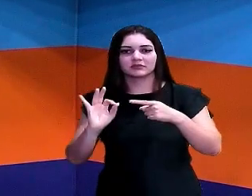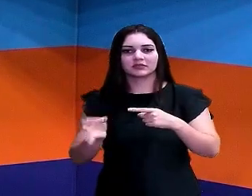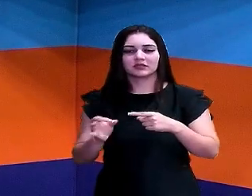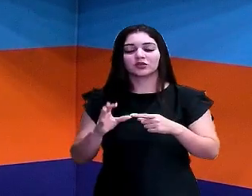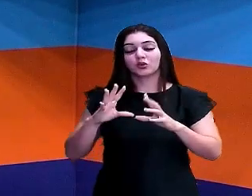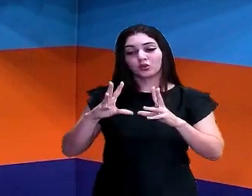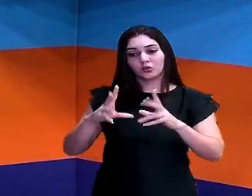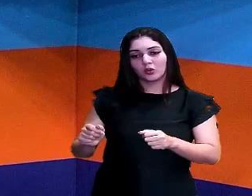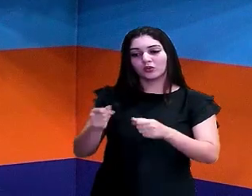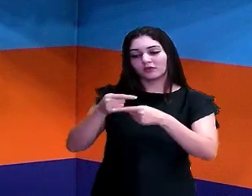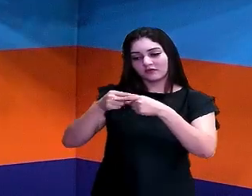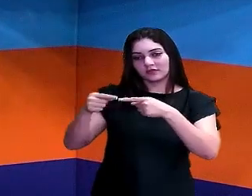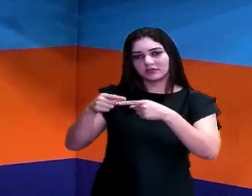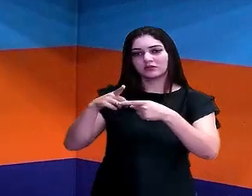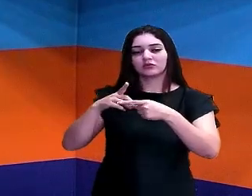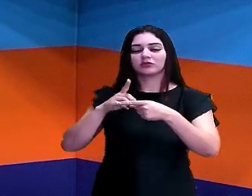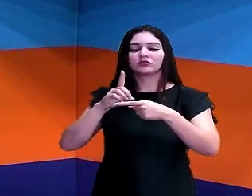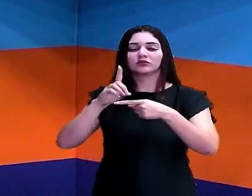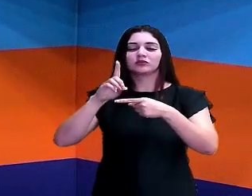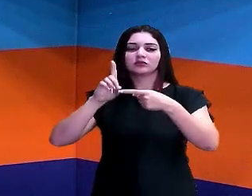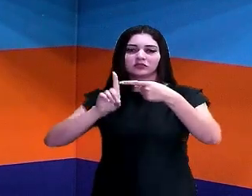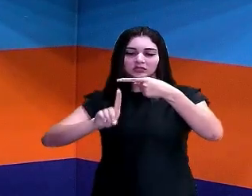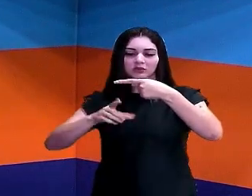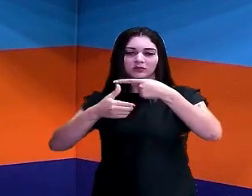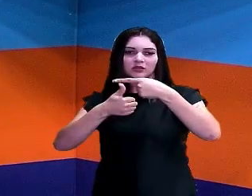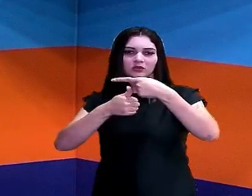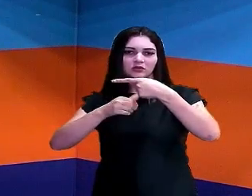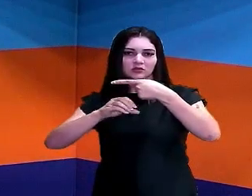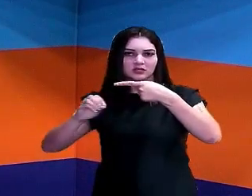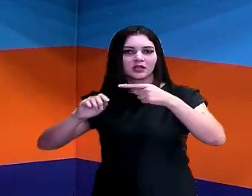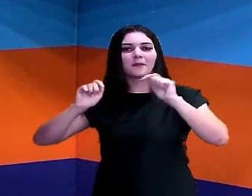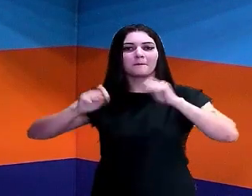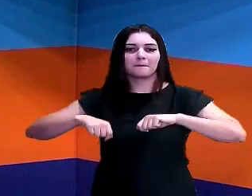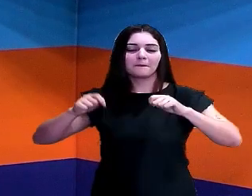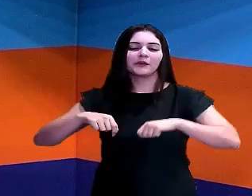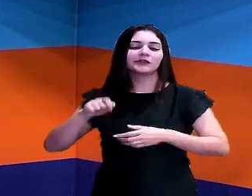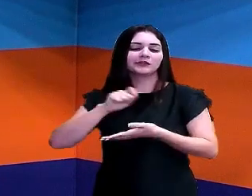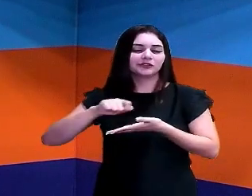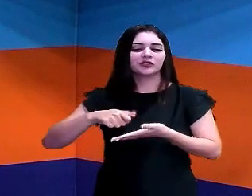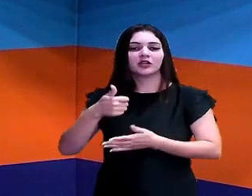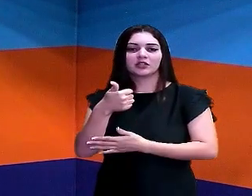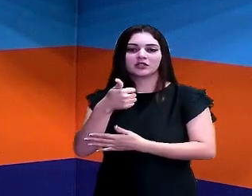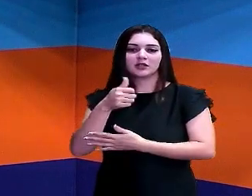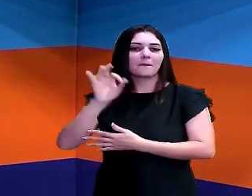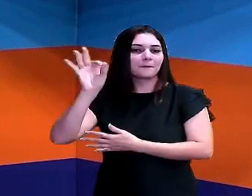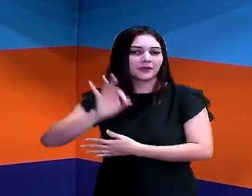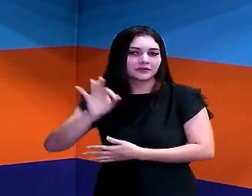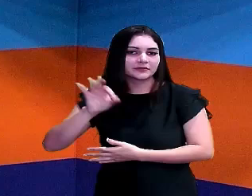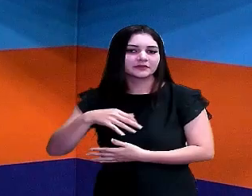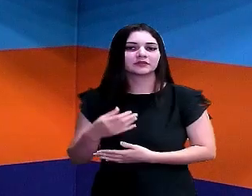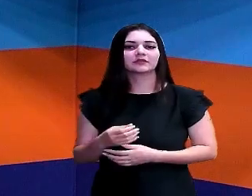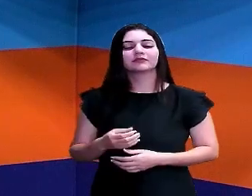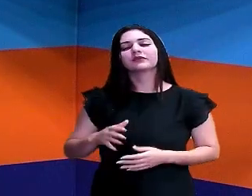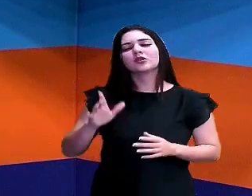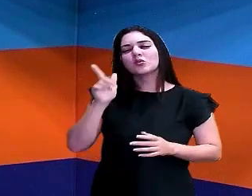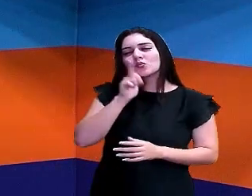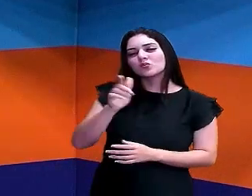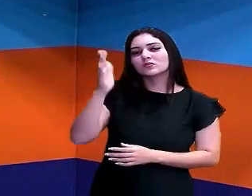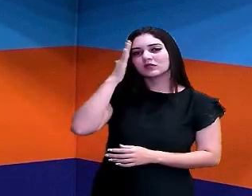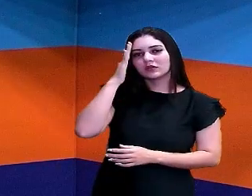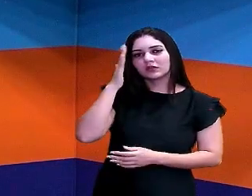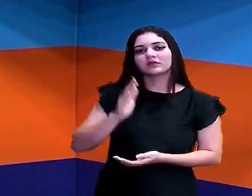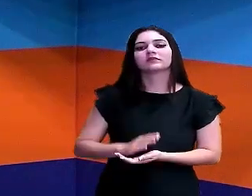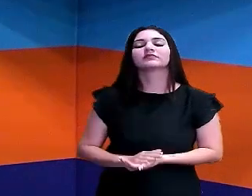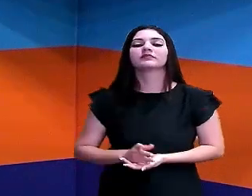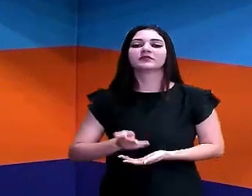Toda fração com denominador 100 pode ser escrita na forma de porcentagem. Beleza? Deu para entender? Então,